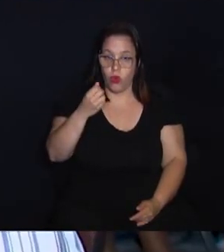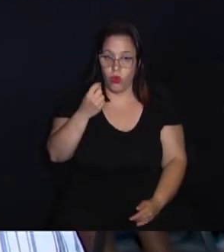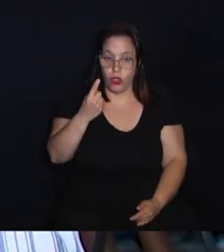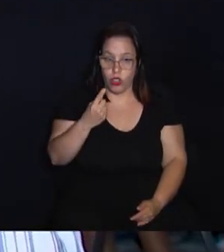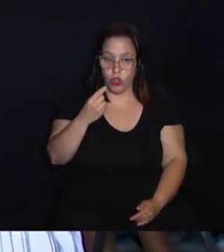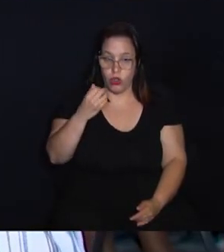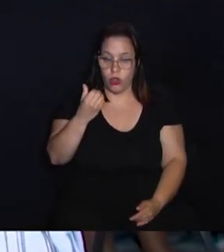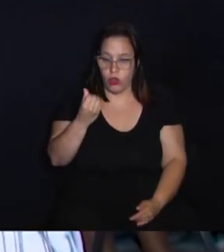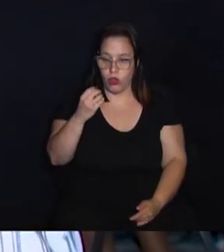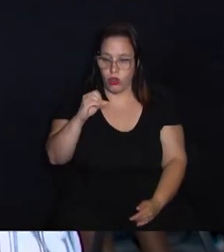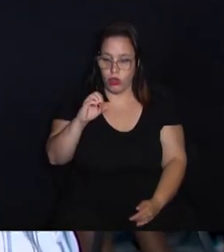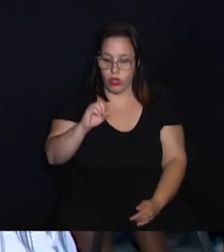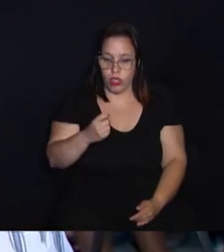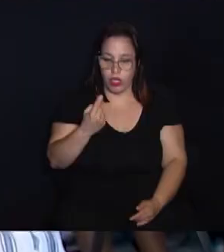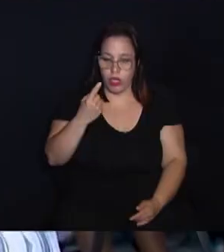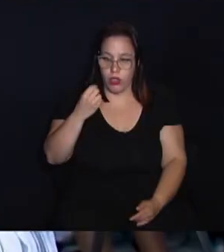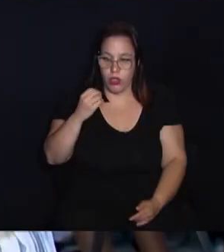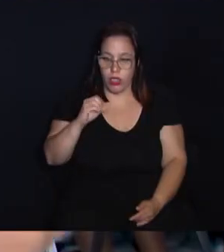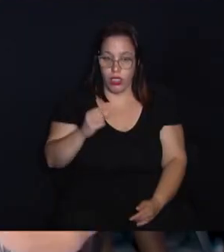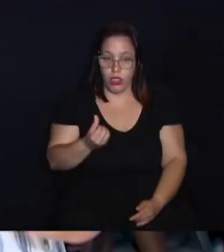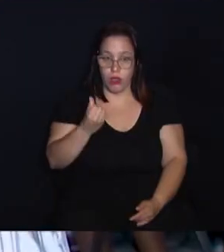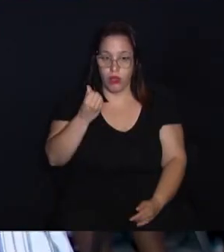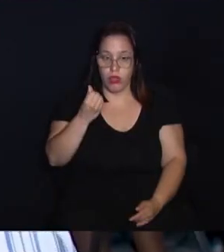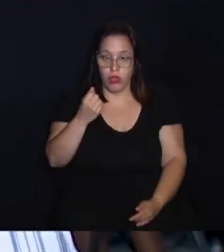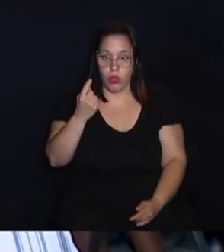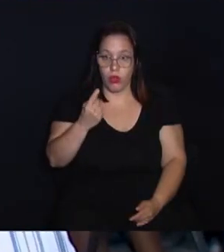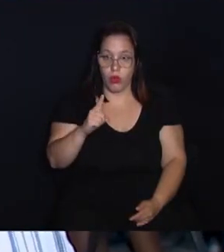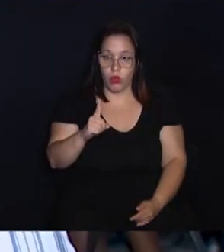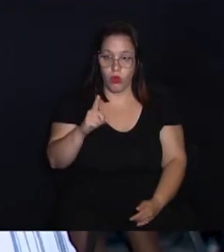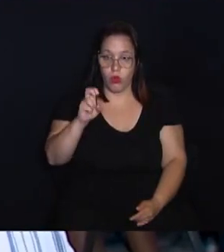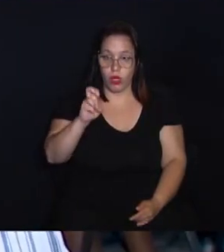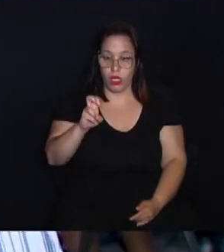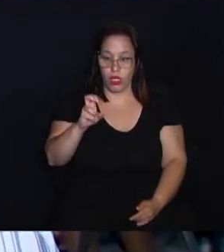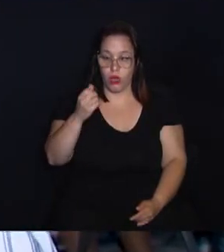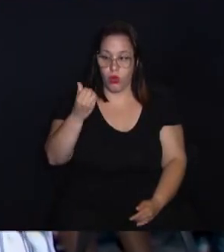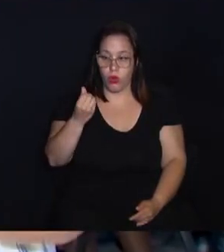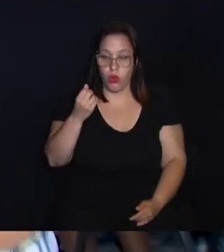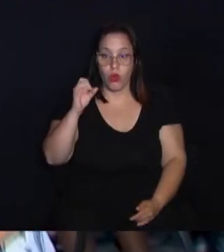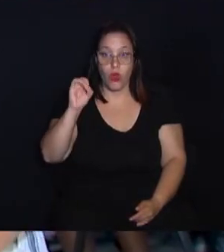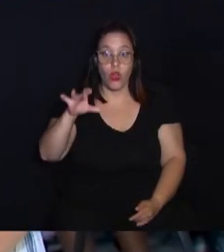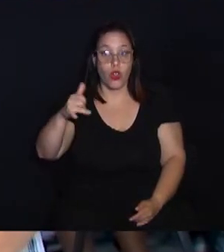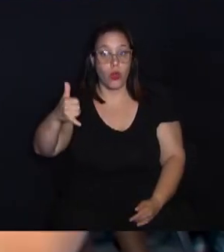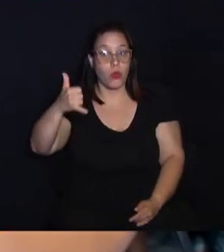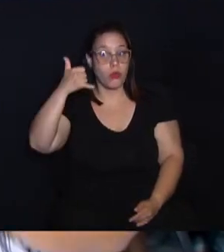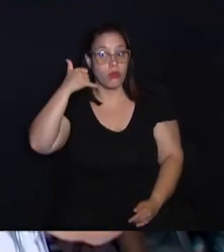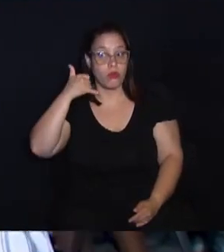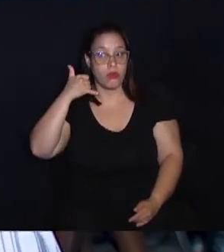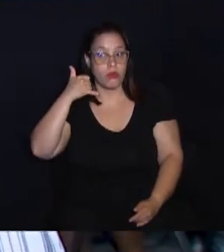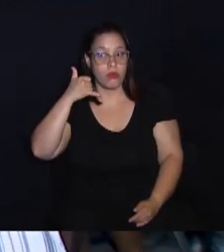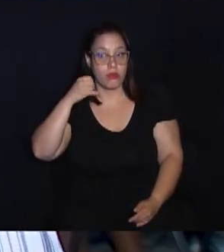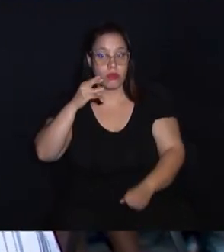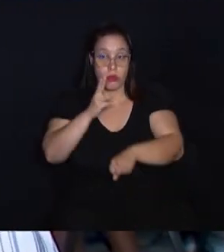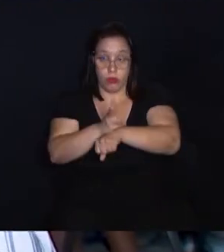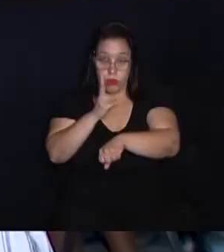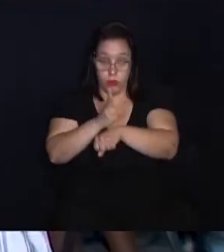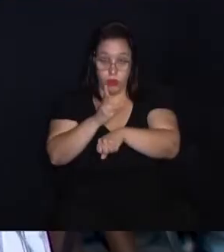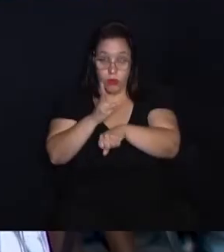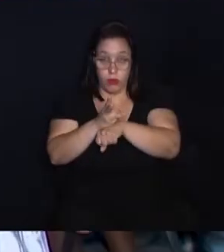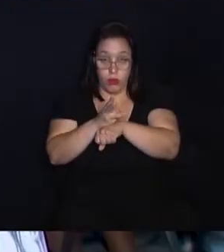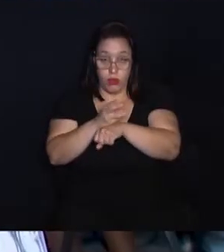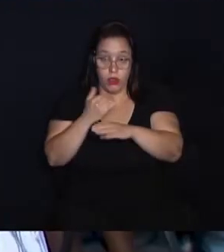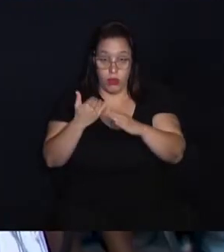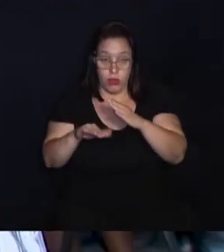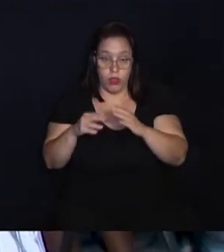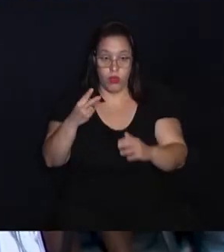2116 0156. 156, Rúbia, é quando você está só por telefone. Quando é pelo WhatsApp, só por mensagem,